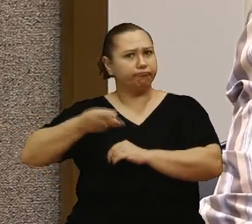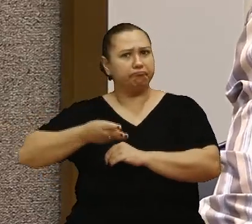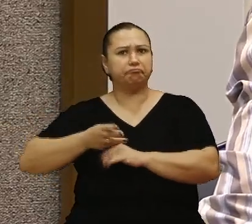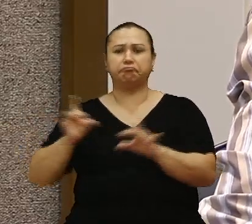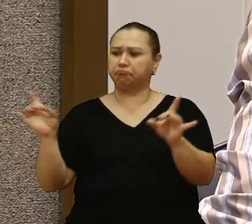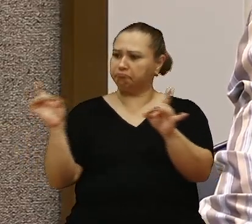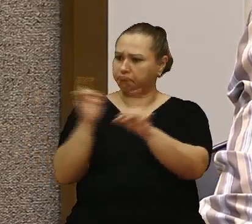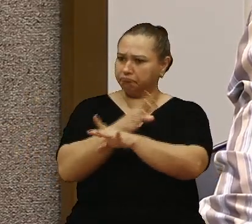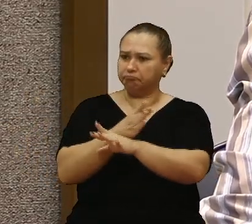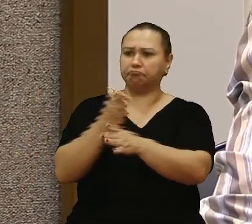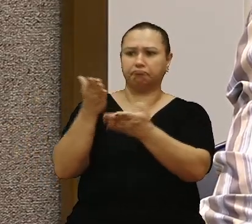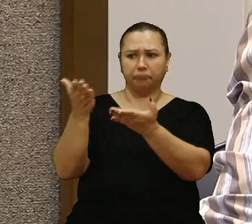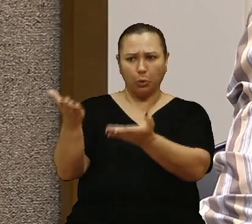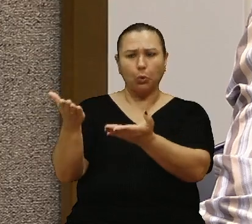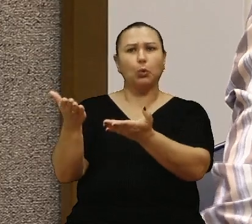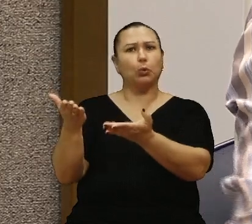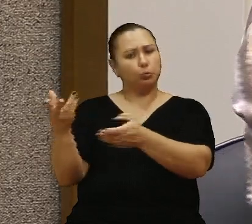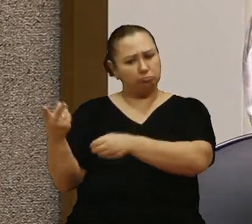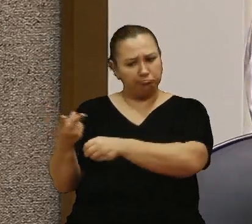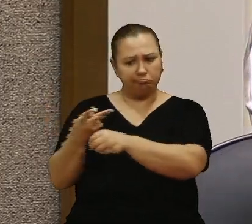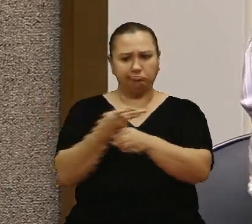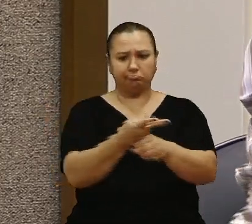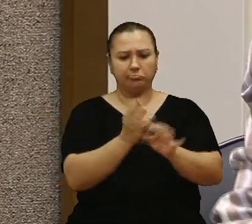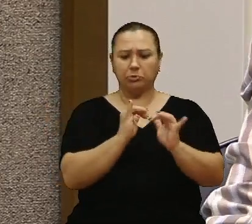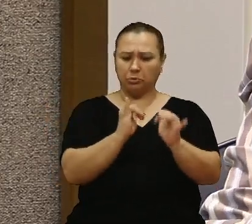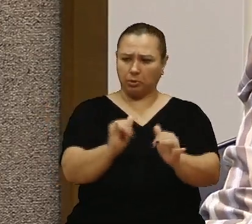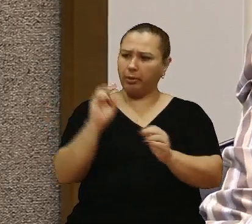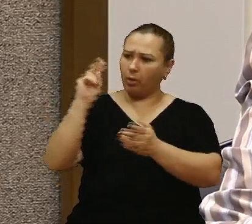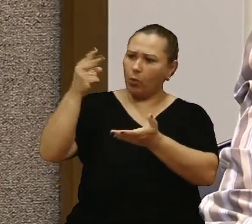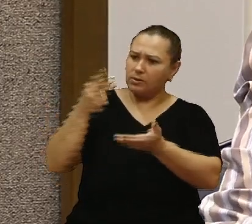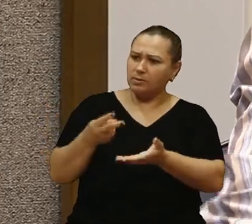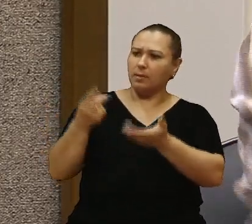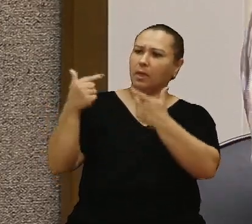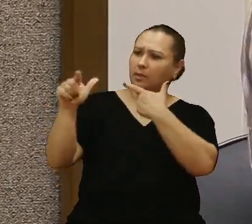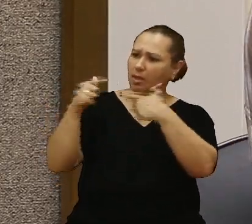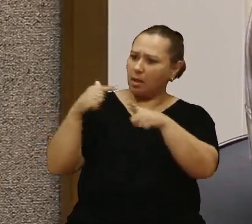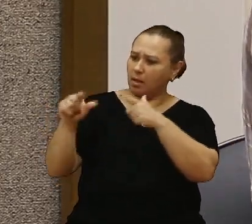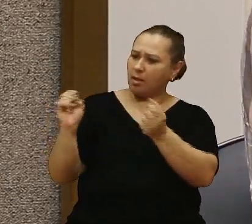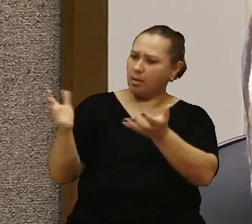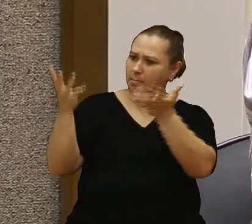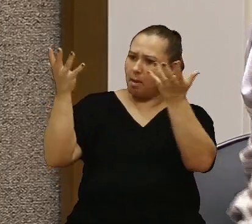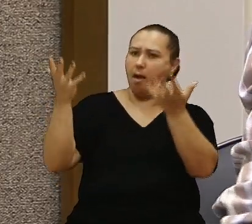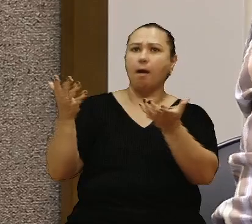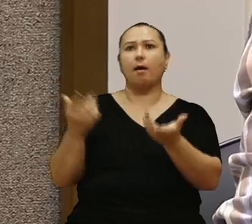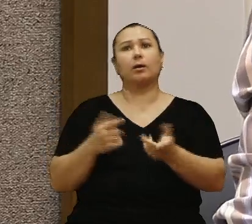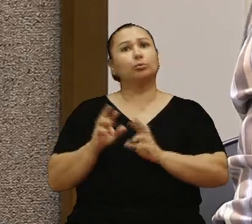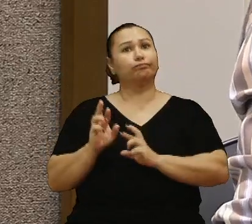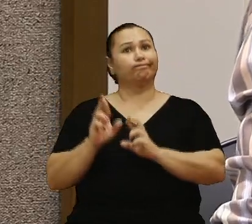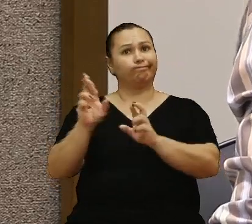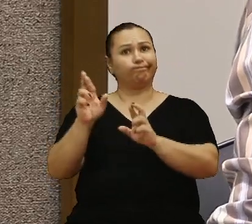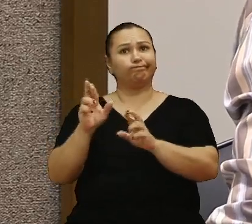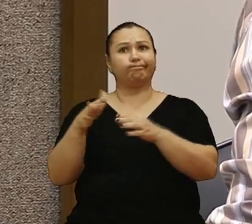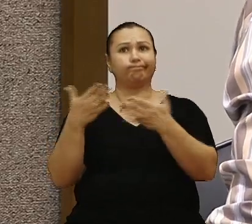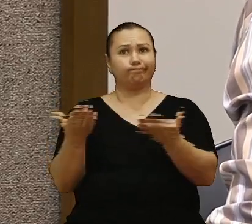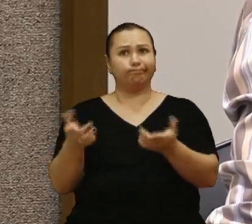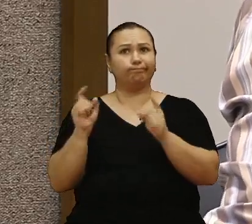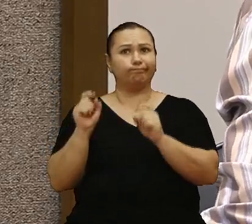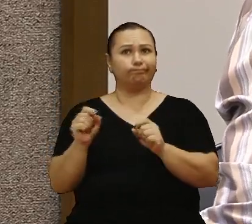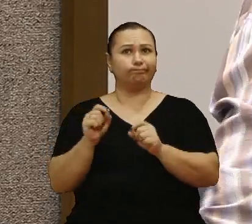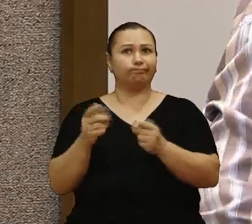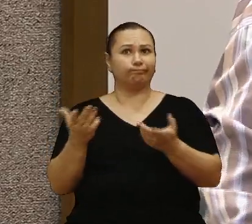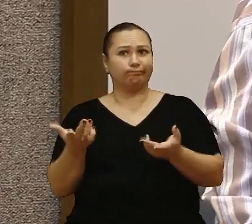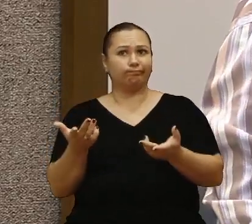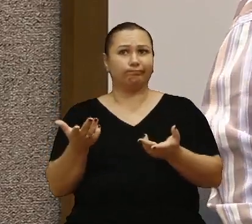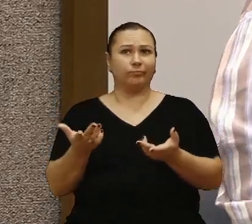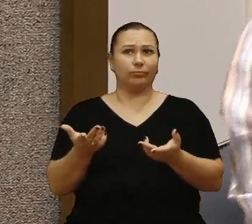atendido. O nosso reconhecimento ao seu trabalho e que tomara que ganhe uns aumentos para o ano que vem, viu,